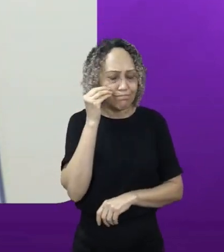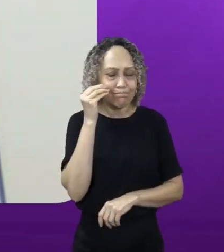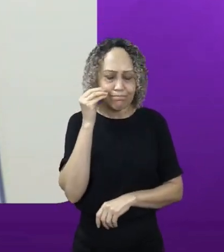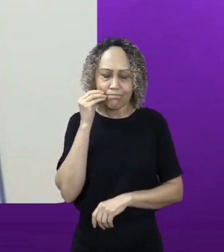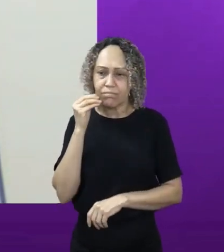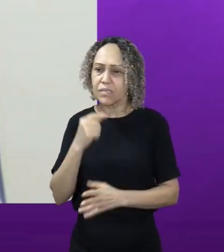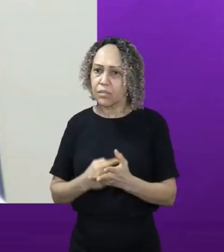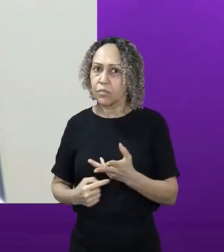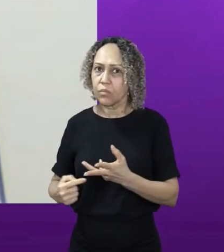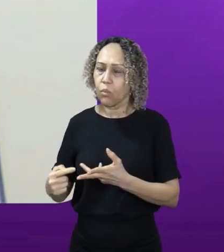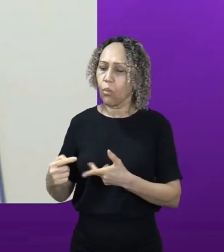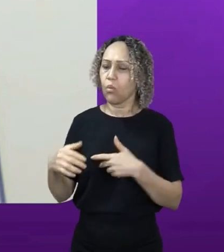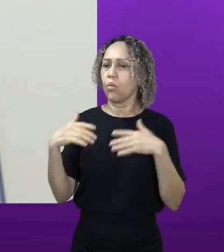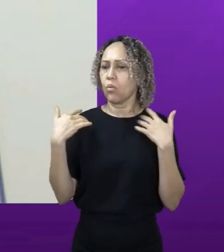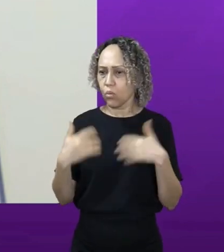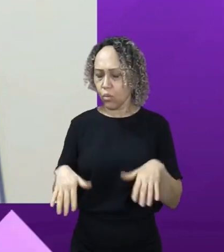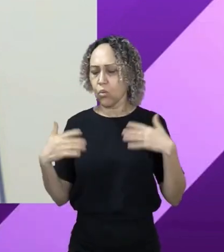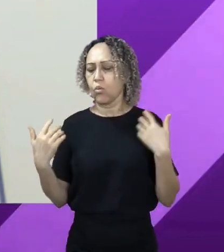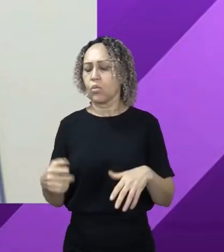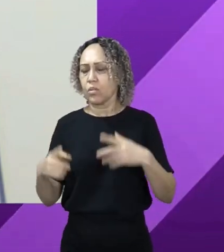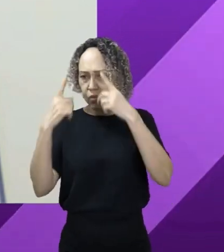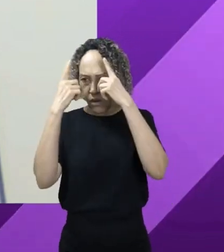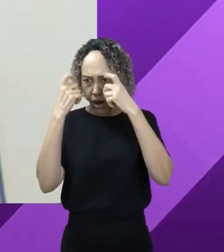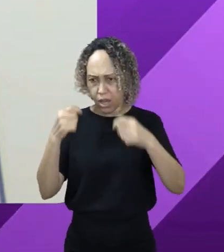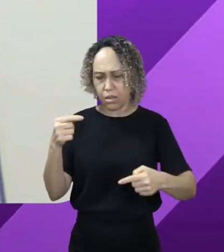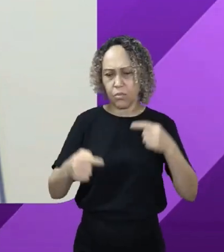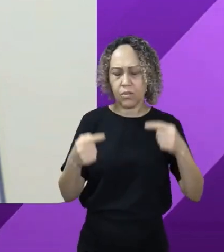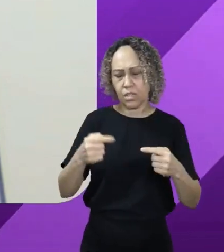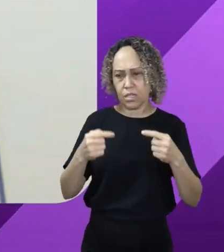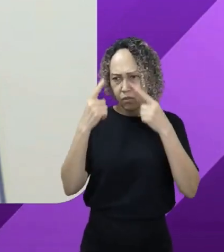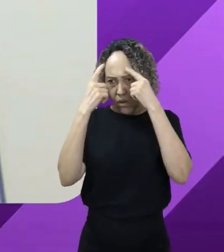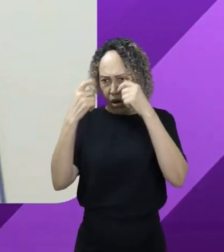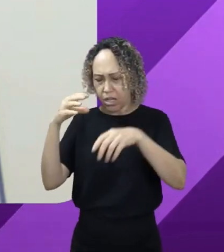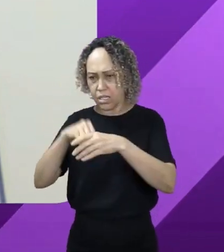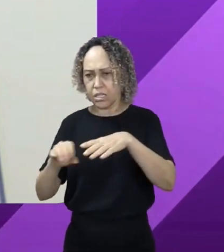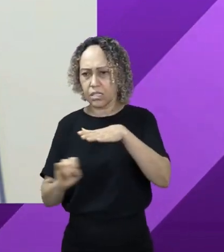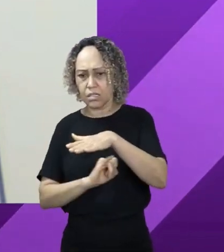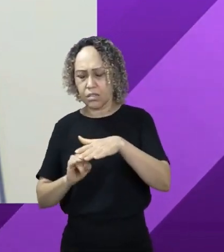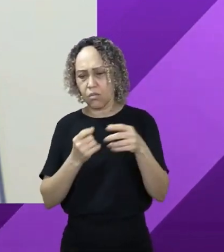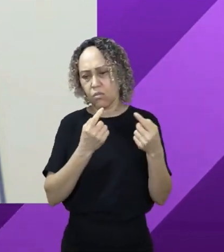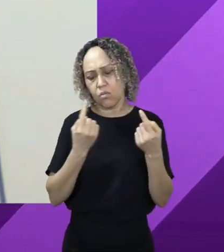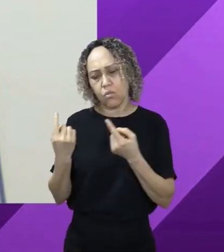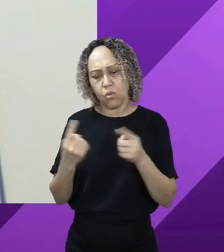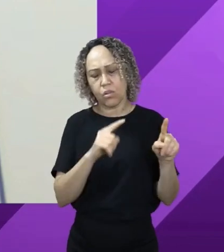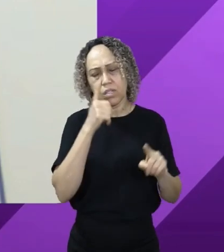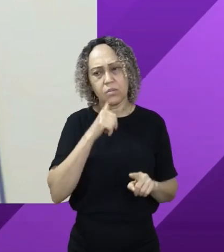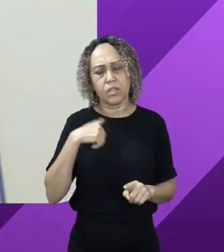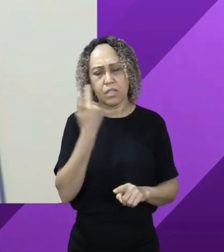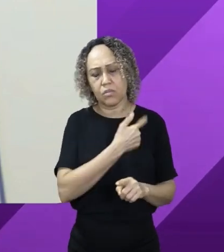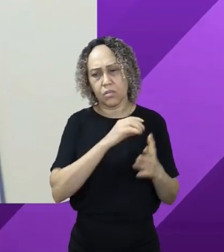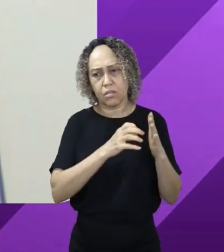muitas cenas, né, de violência política, violência institucional contra as mulheres do nosso partido, que já colocaram seu